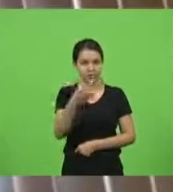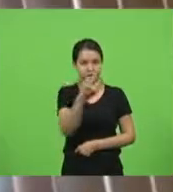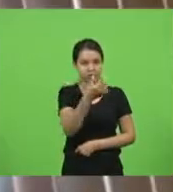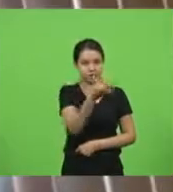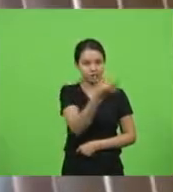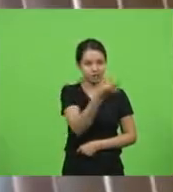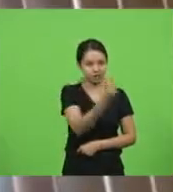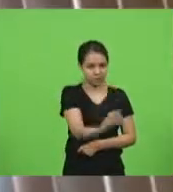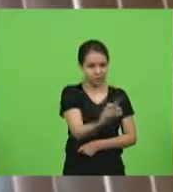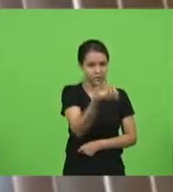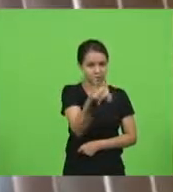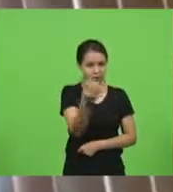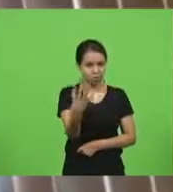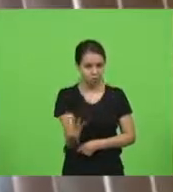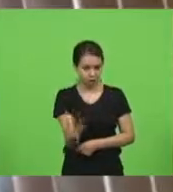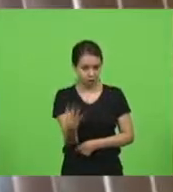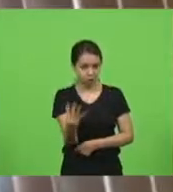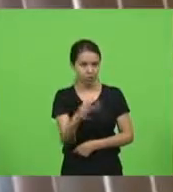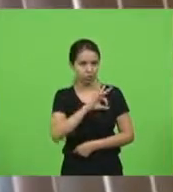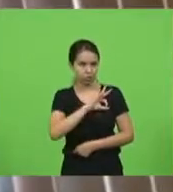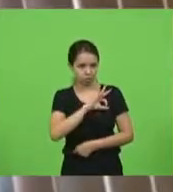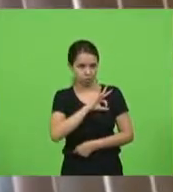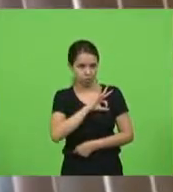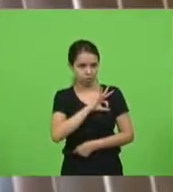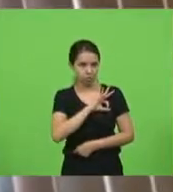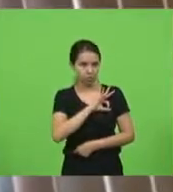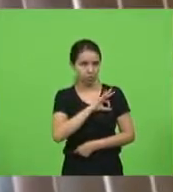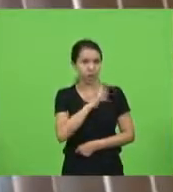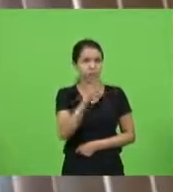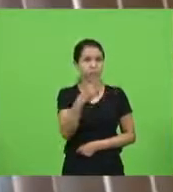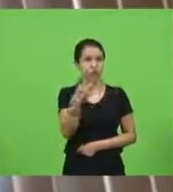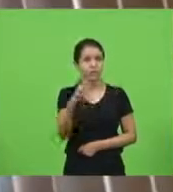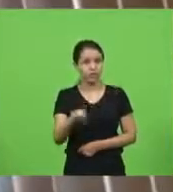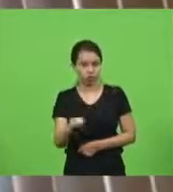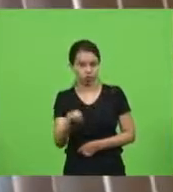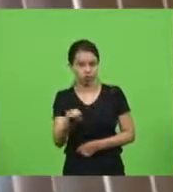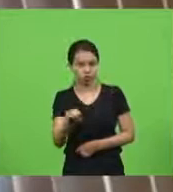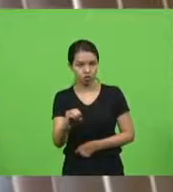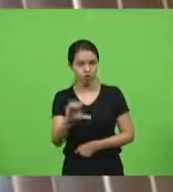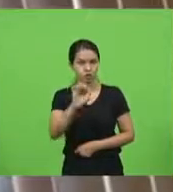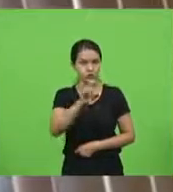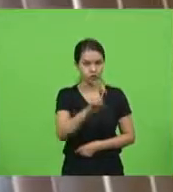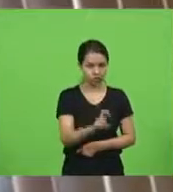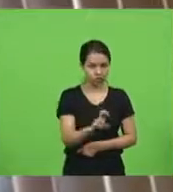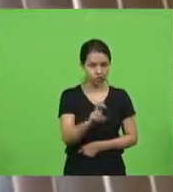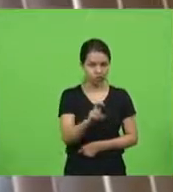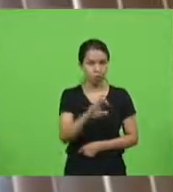164 praças e no ano 2020, 95 praças,